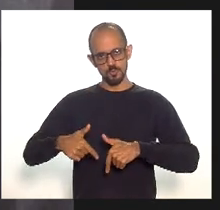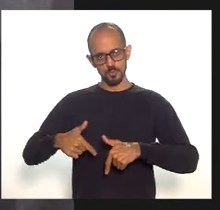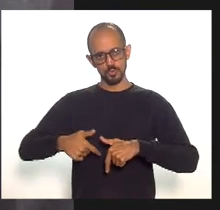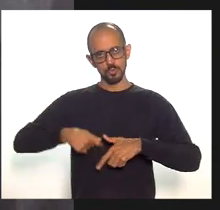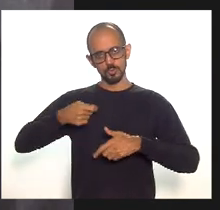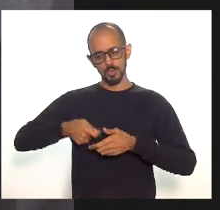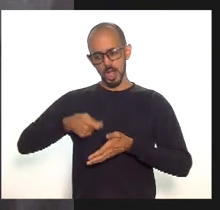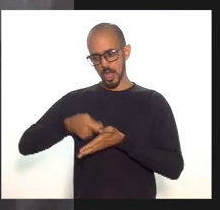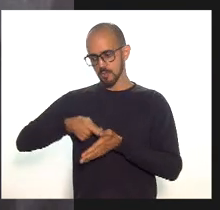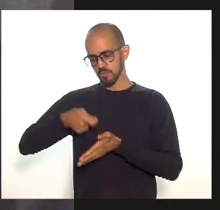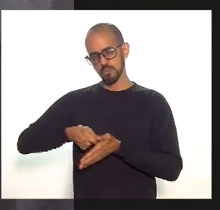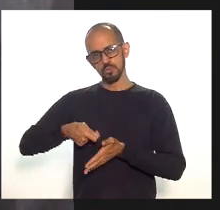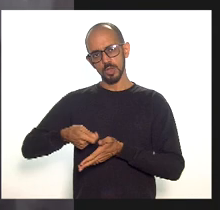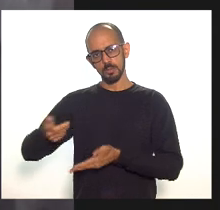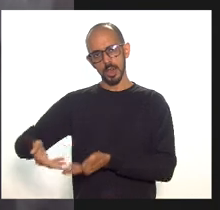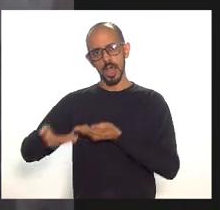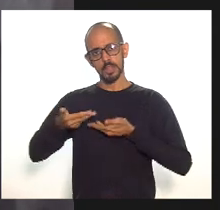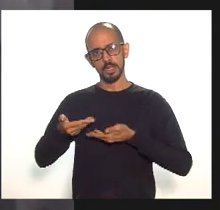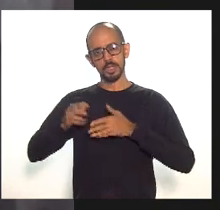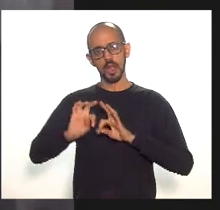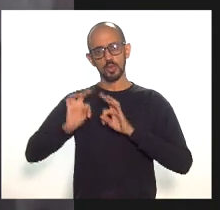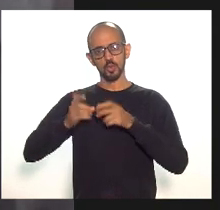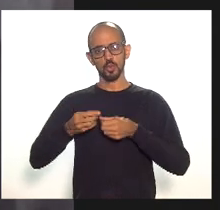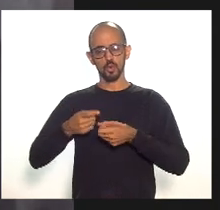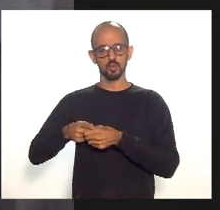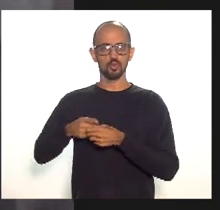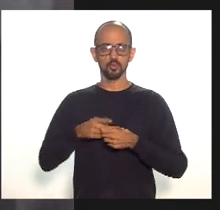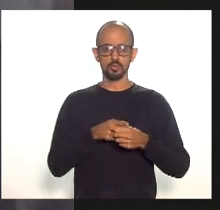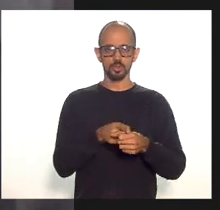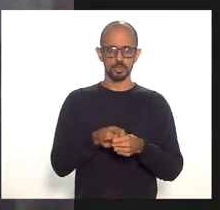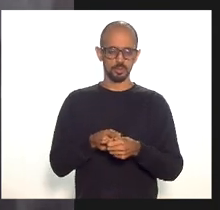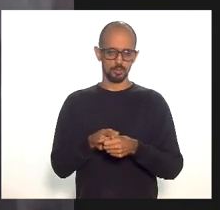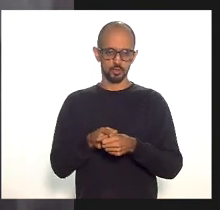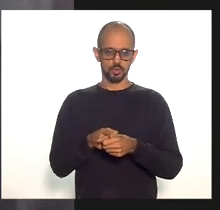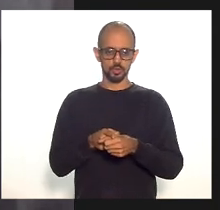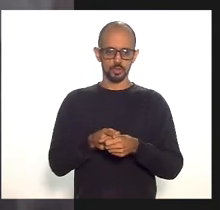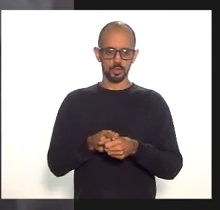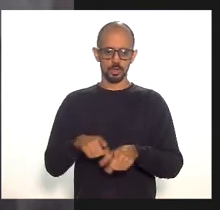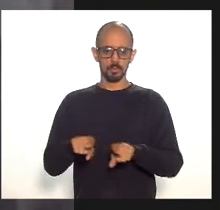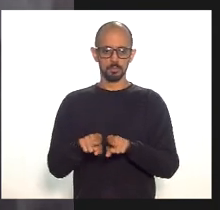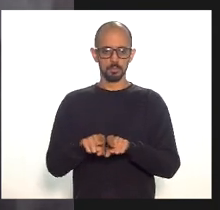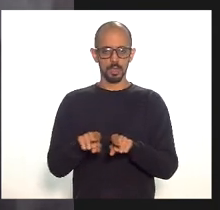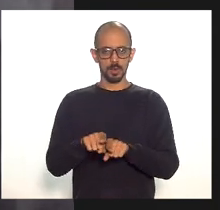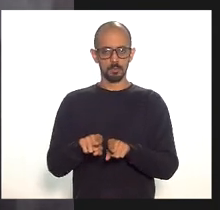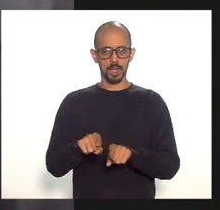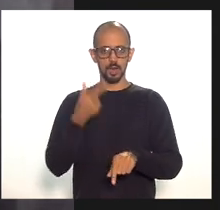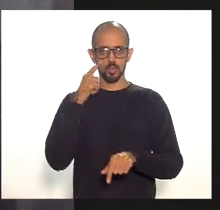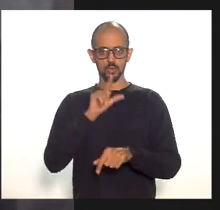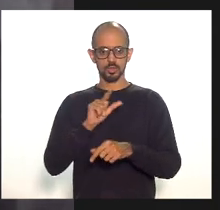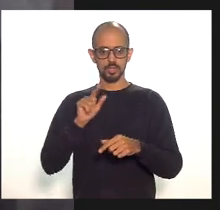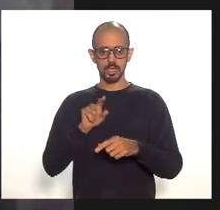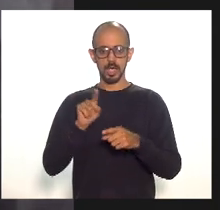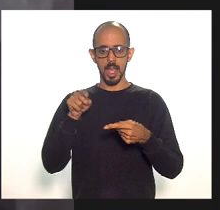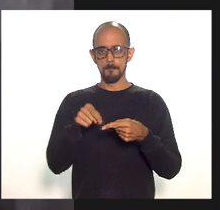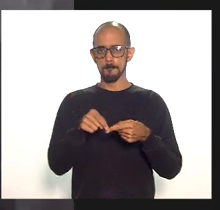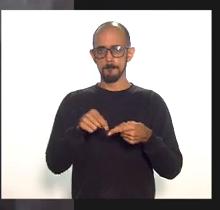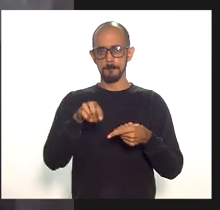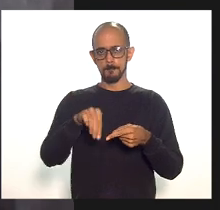os municípios e com o empenho que ele está fazendo para cumprir a meta do governador de